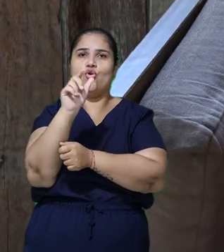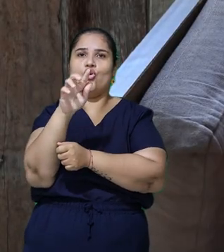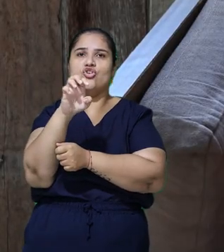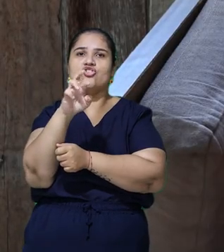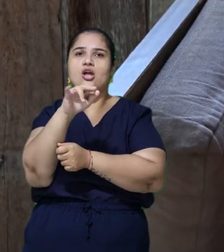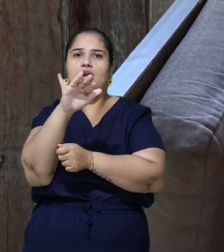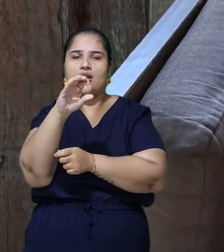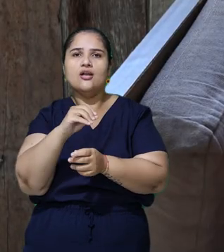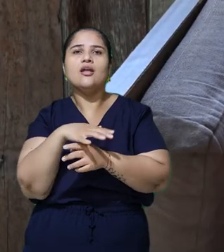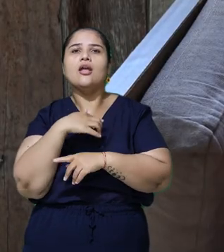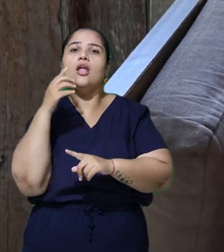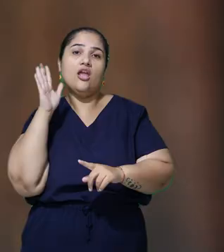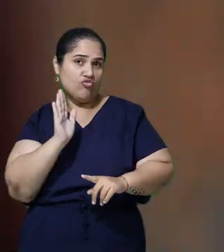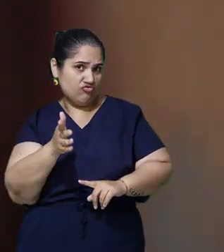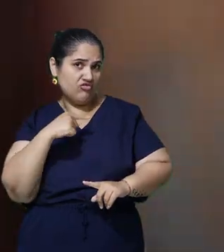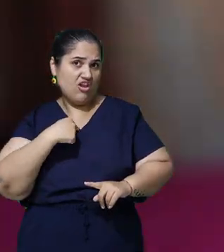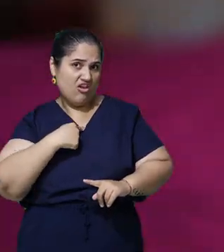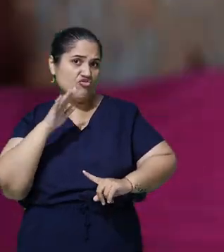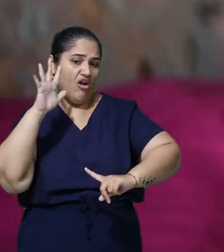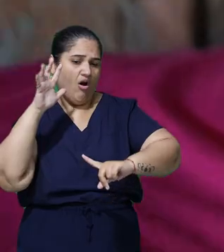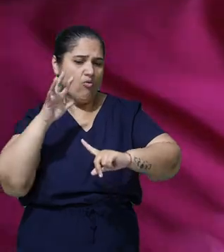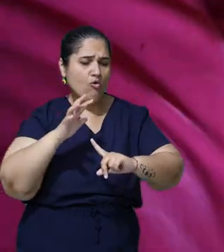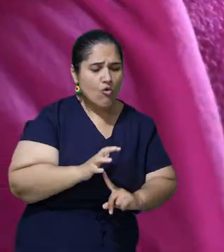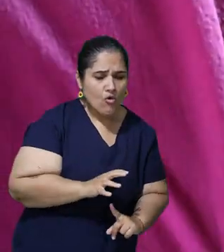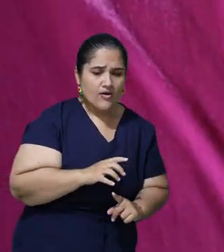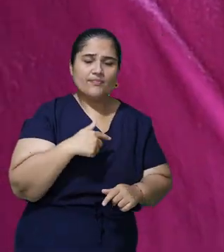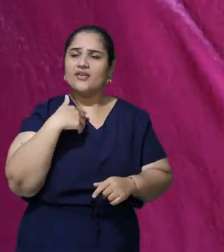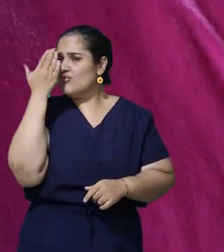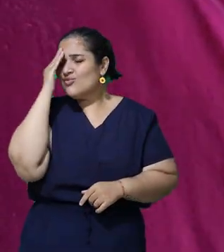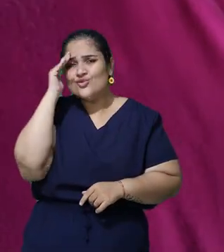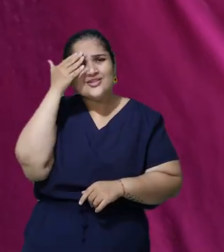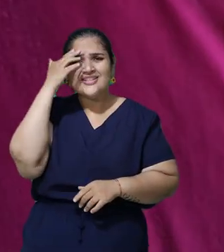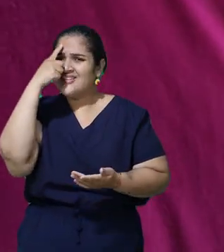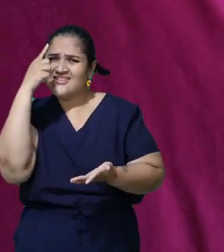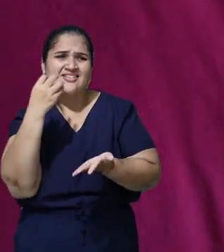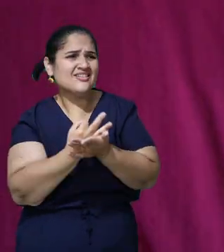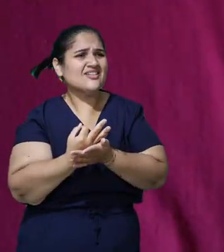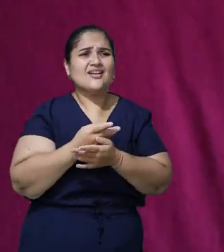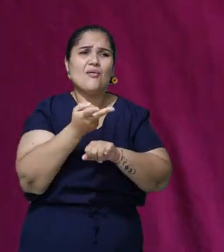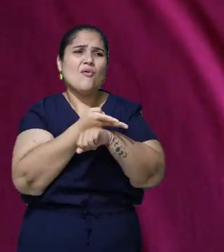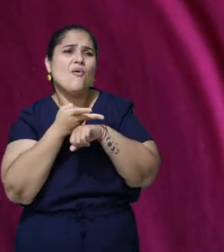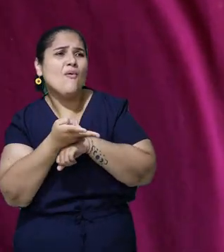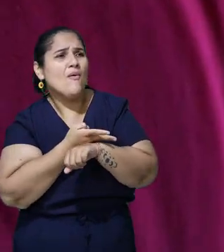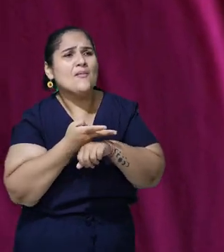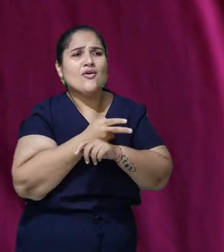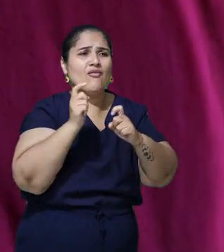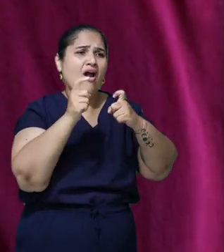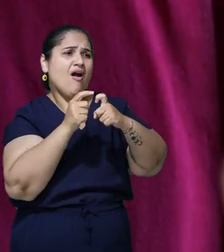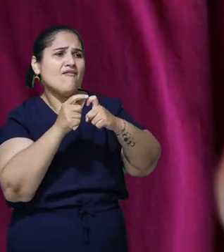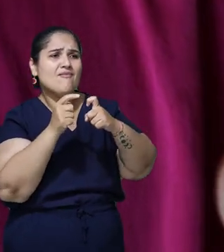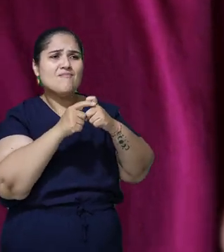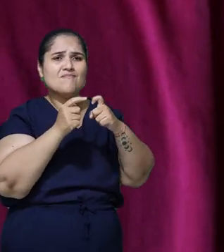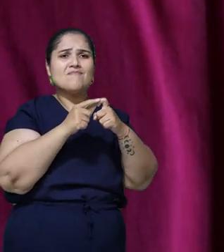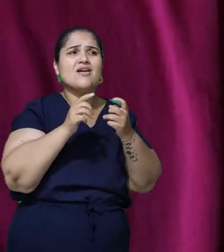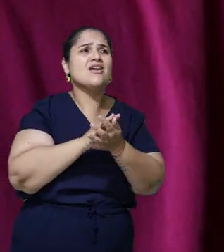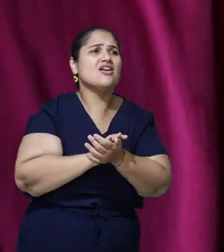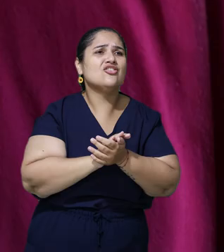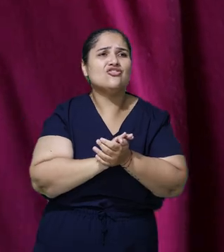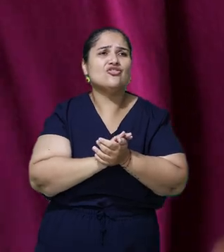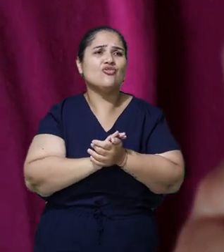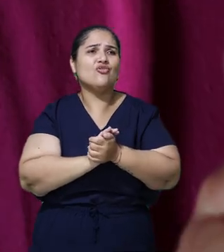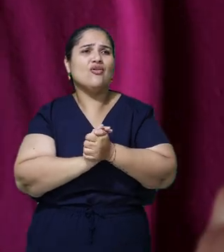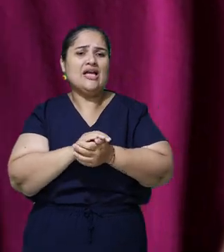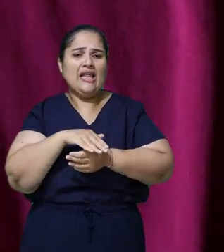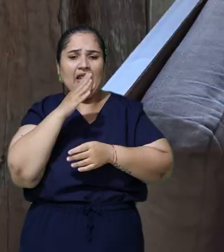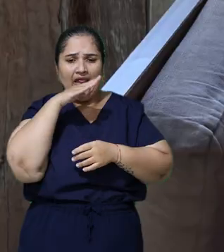depressiva, não sabia o que fazer, eu não entendia, eu procurava os clínicos e os pediatras, eles só sabiam dizer que a